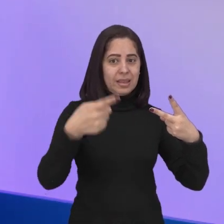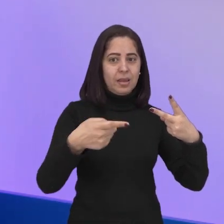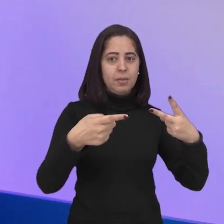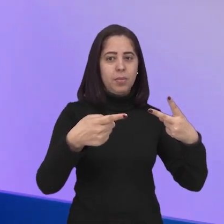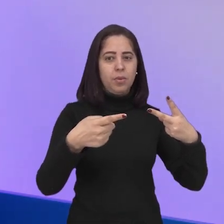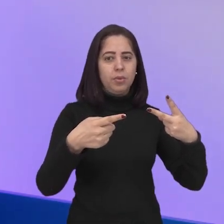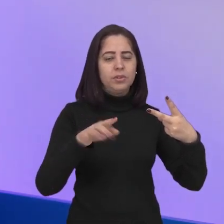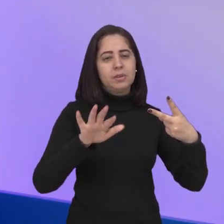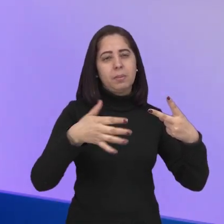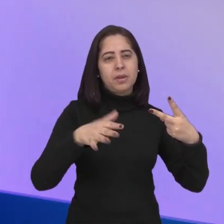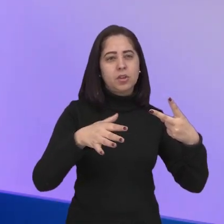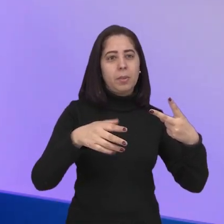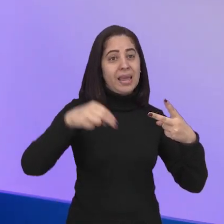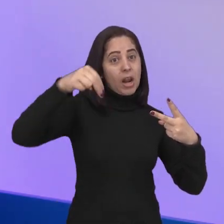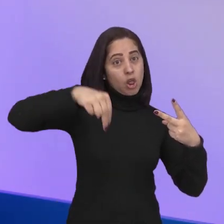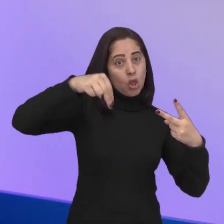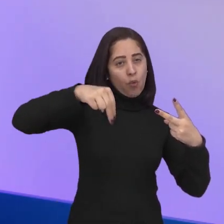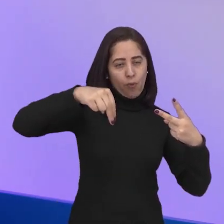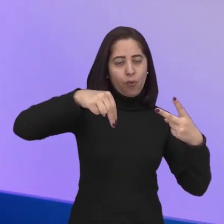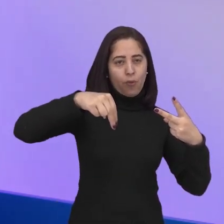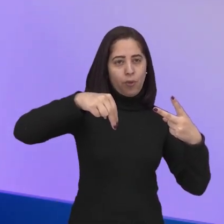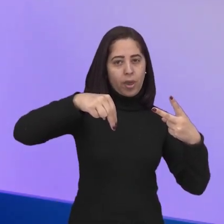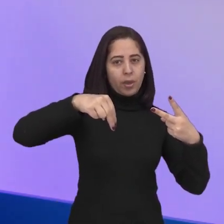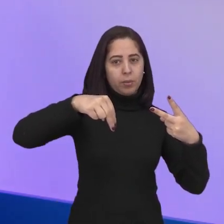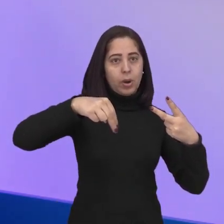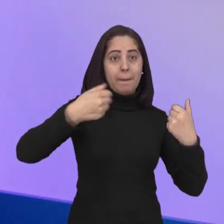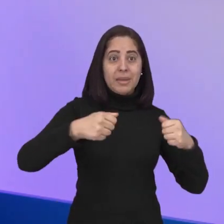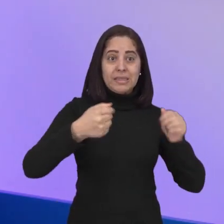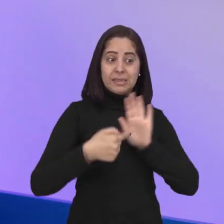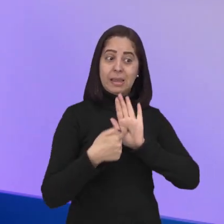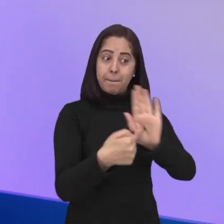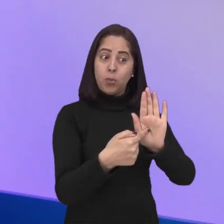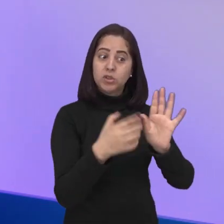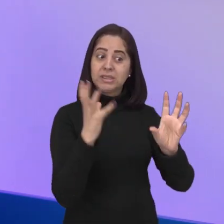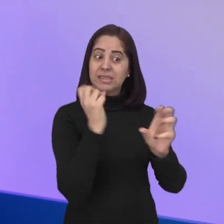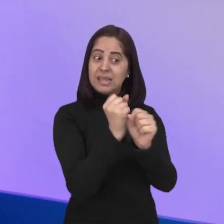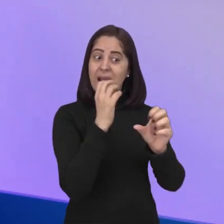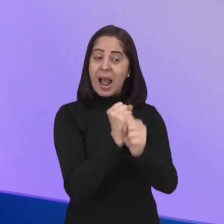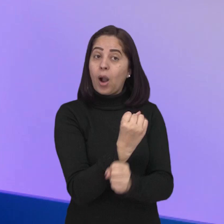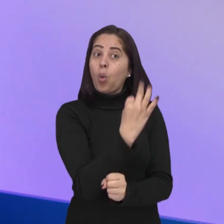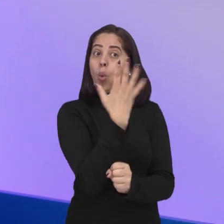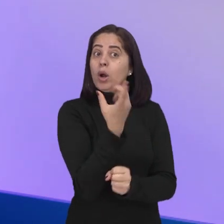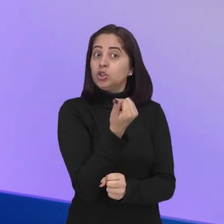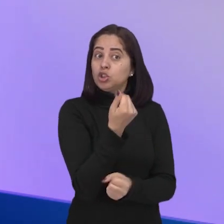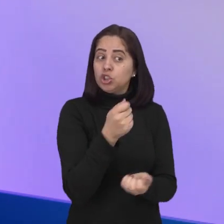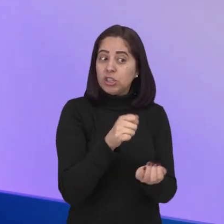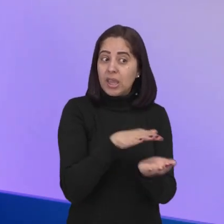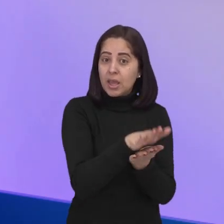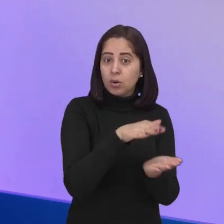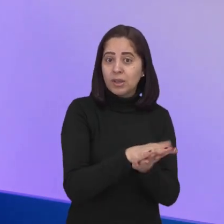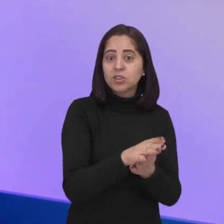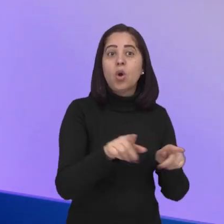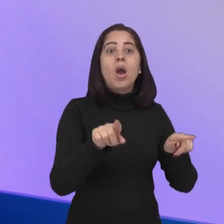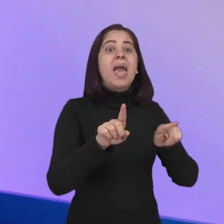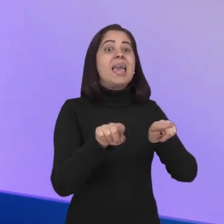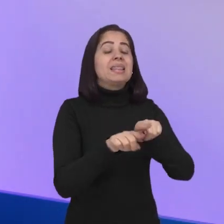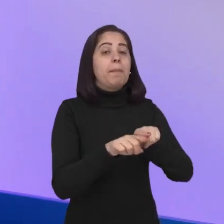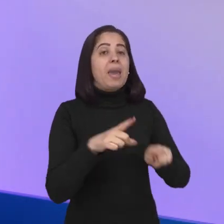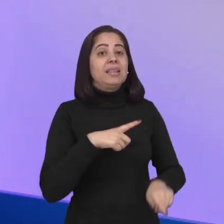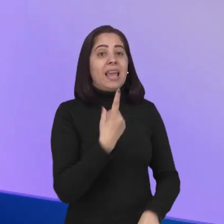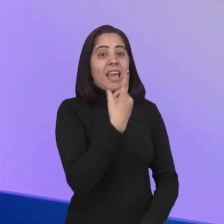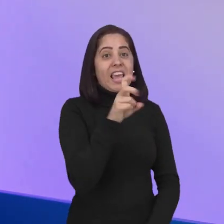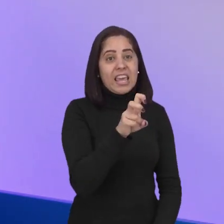que é ali para o começo de novembro, tá? E no meio, entre as duas, tem um calendário importante, que é no dia